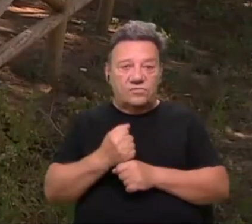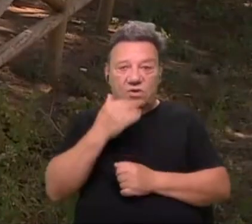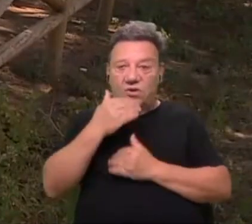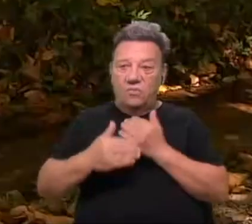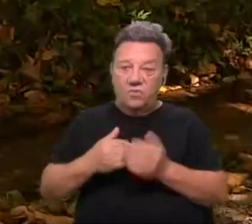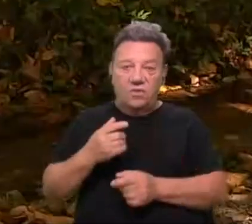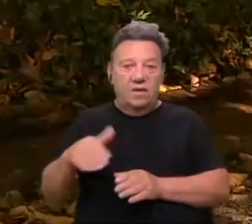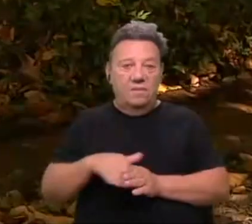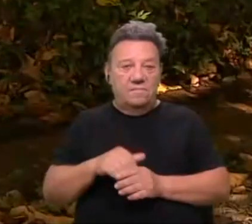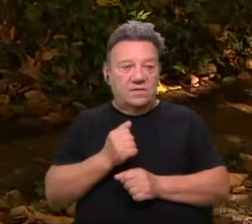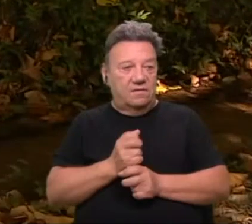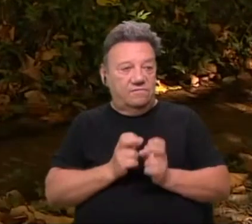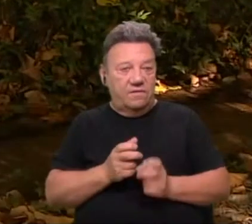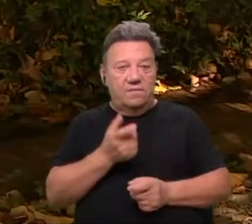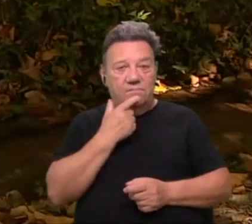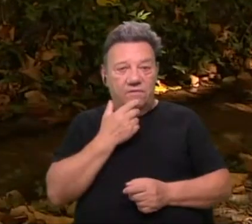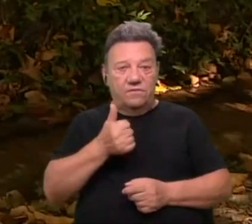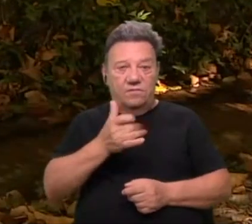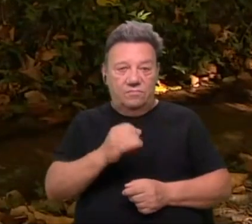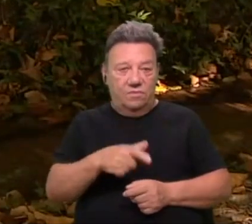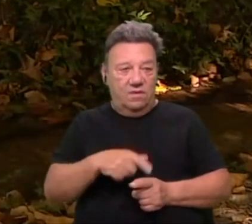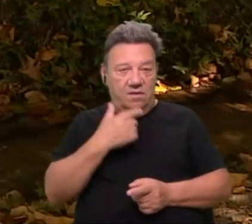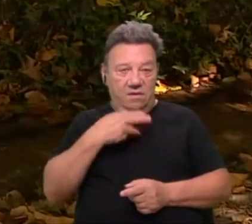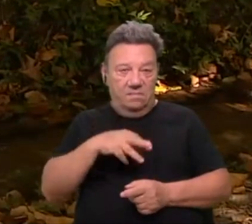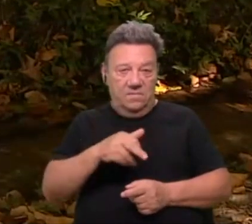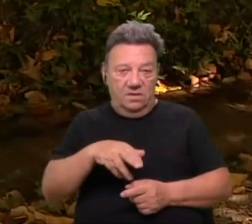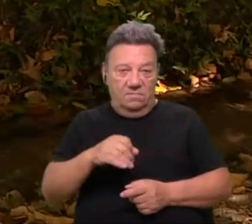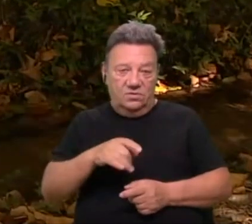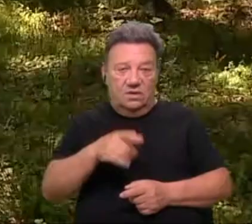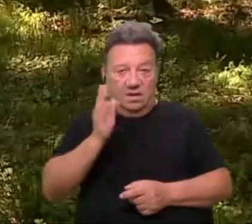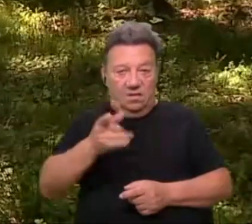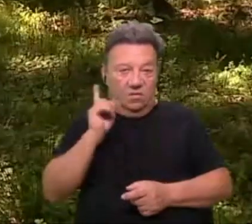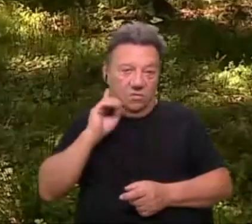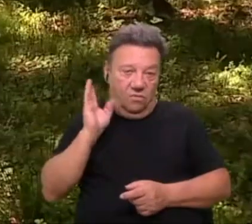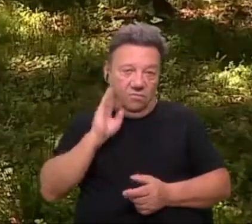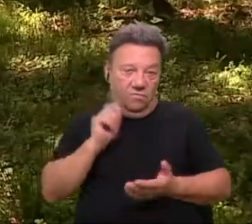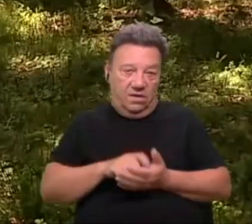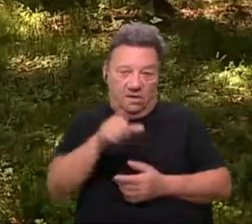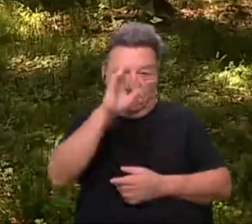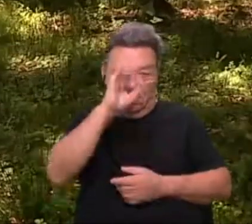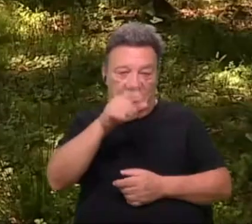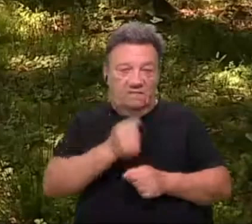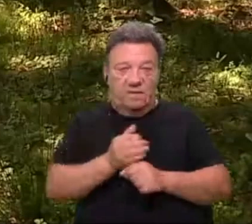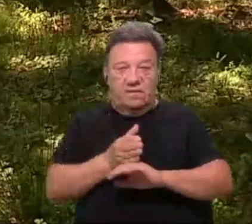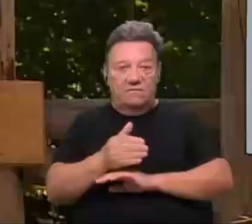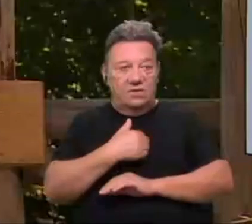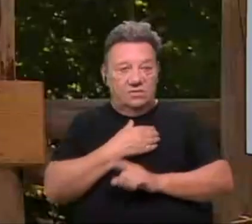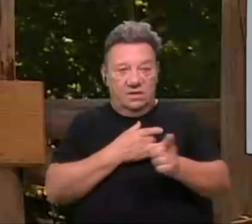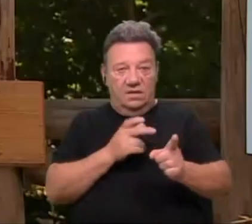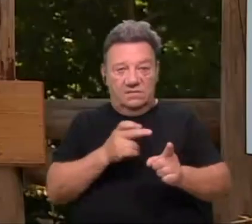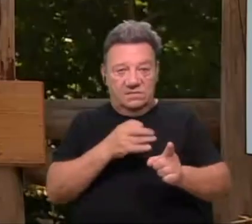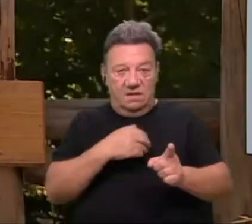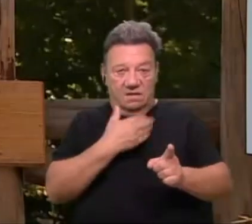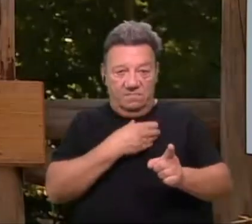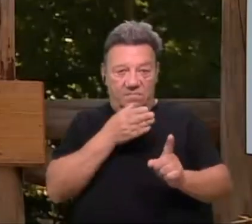participar na confecção e prova das broas Mimosas já obriga a marcação é feita através das proprietários da